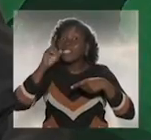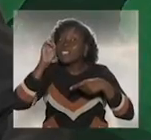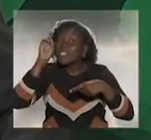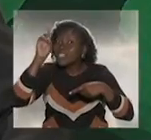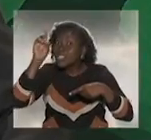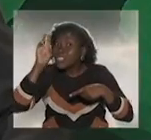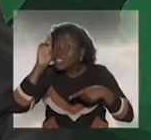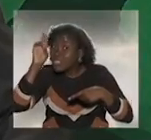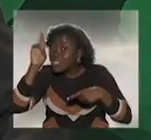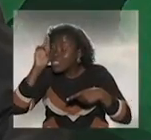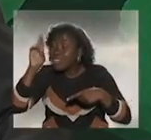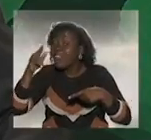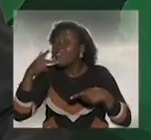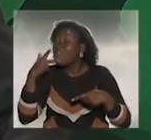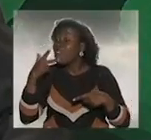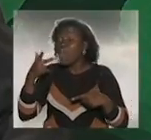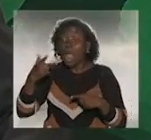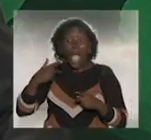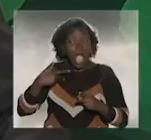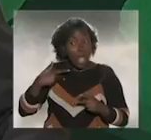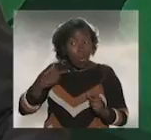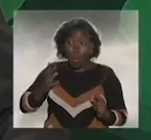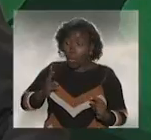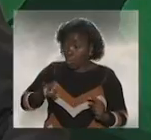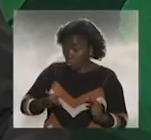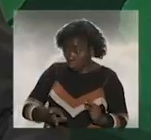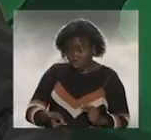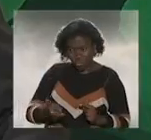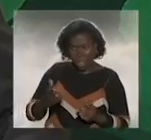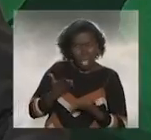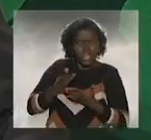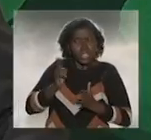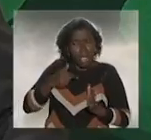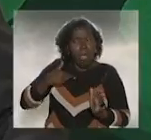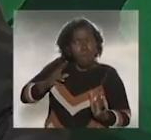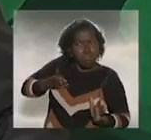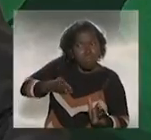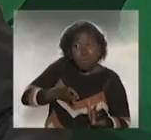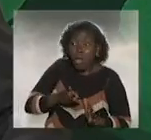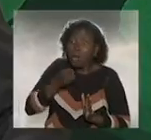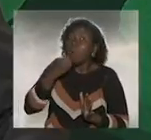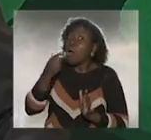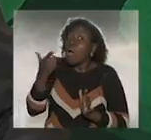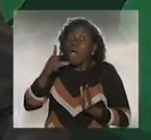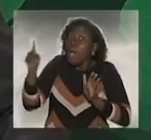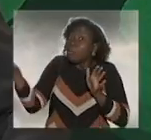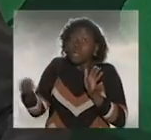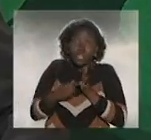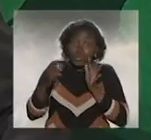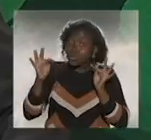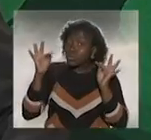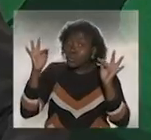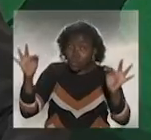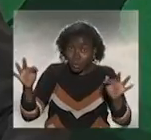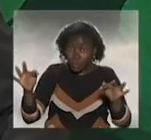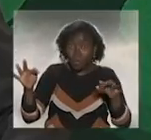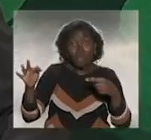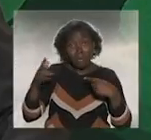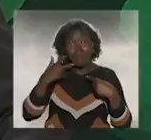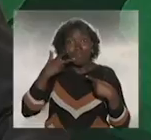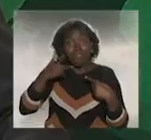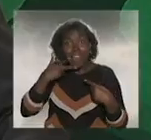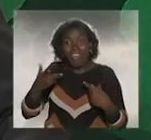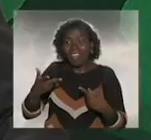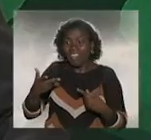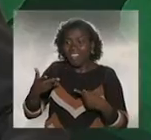o dirigente alega que ele continuando, perpetuando no poder, que ele vai chegar a objetivos futuros.